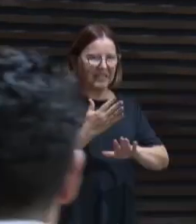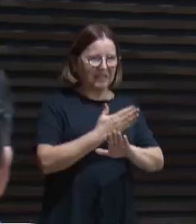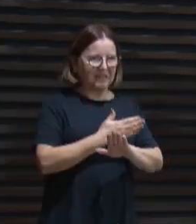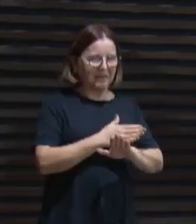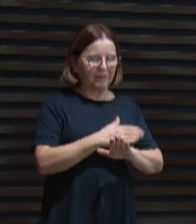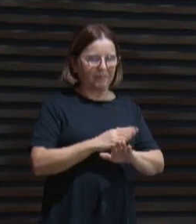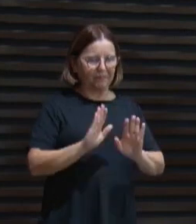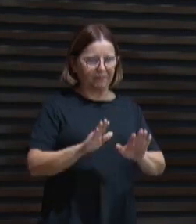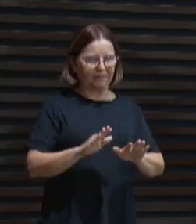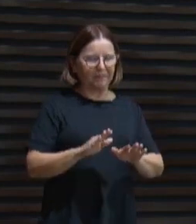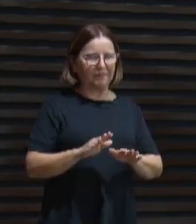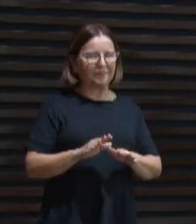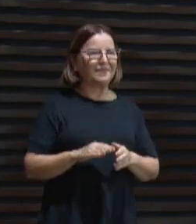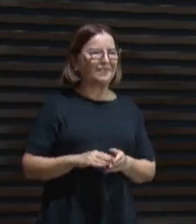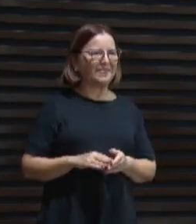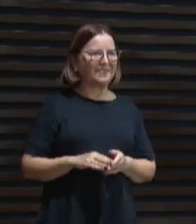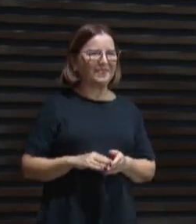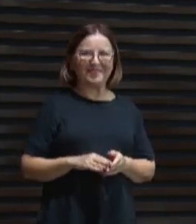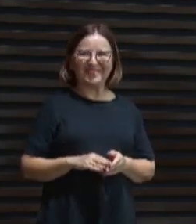Deixa eu contar uma história aqui.